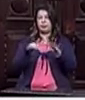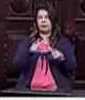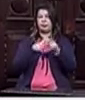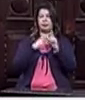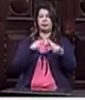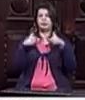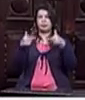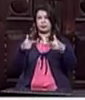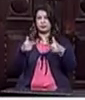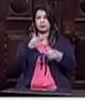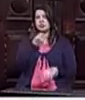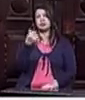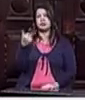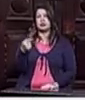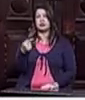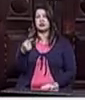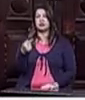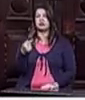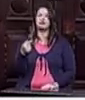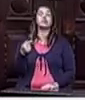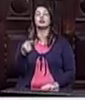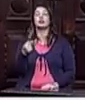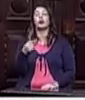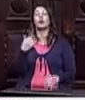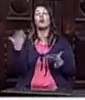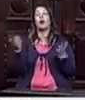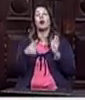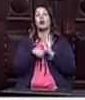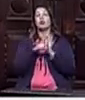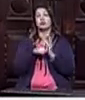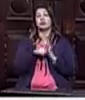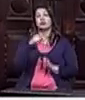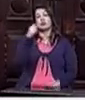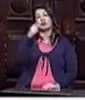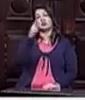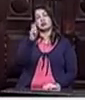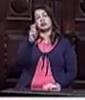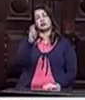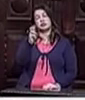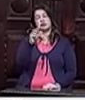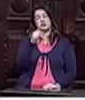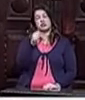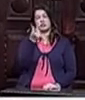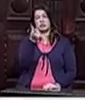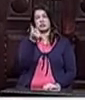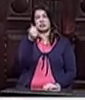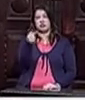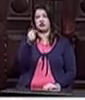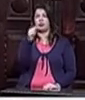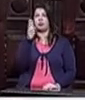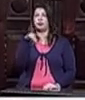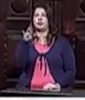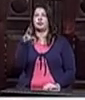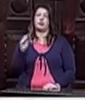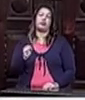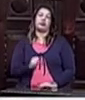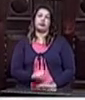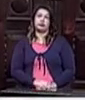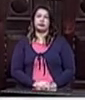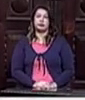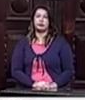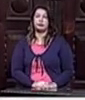207 milhões. Sabe qual é o valor da dívida ativa? 77 bilhões, deputado